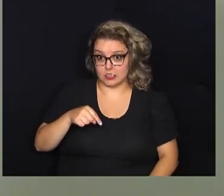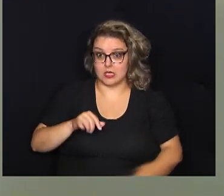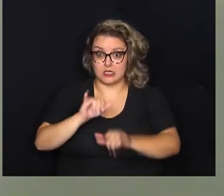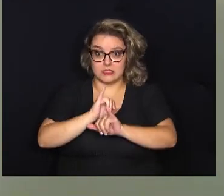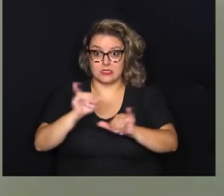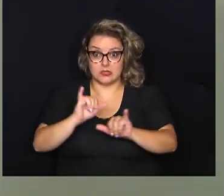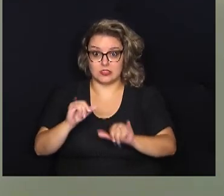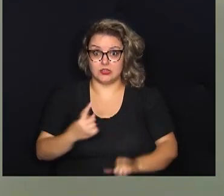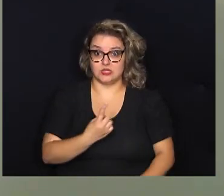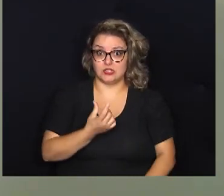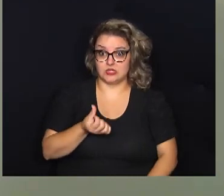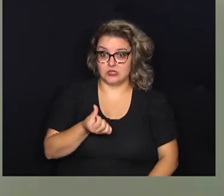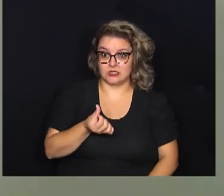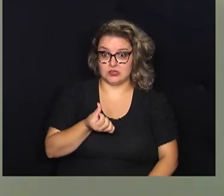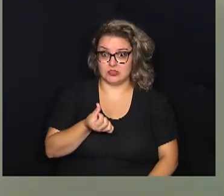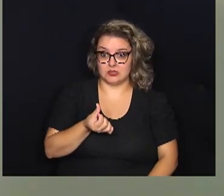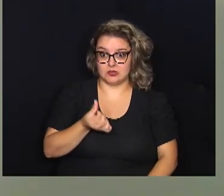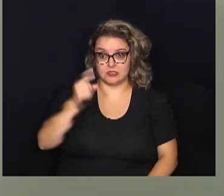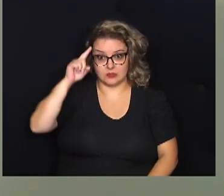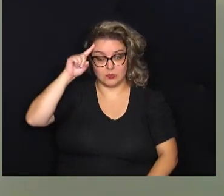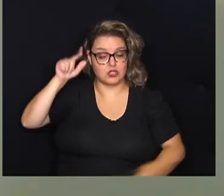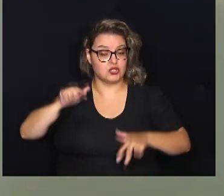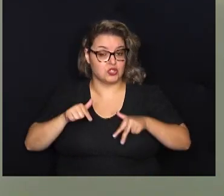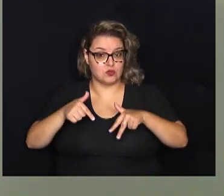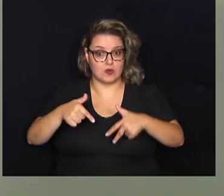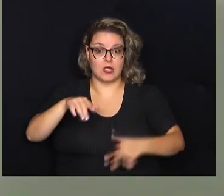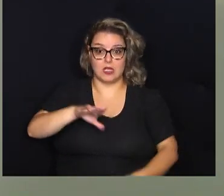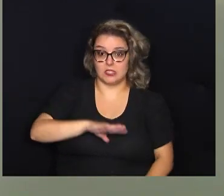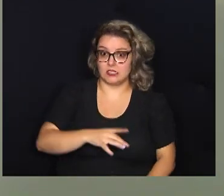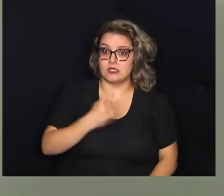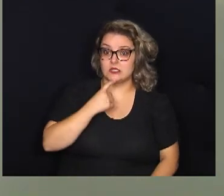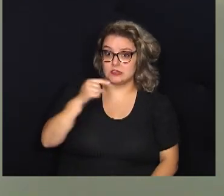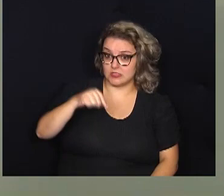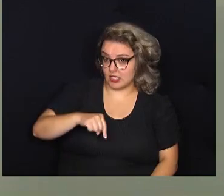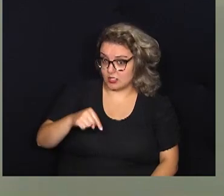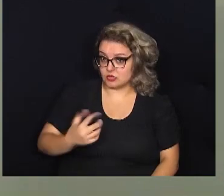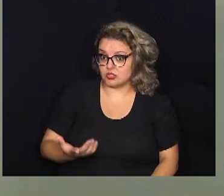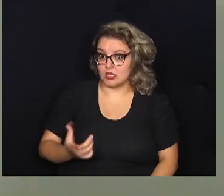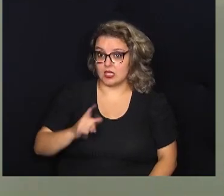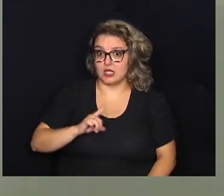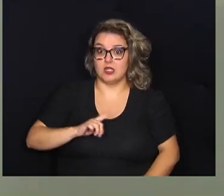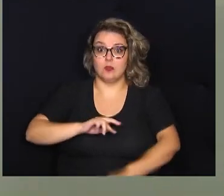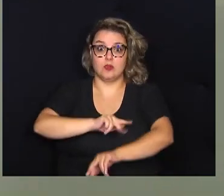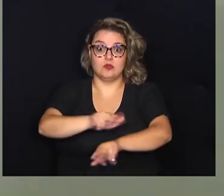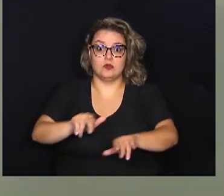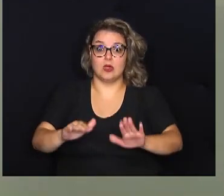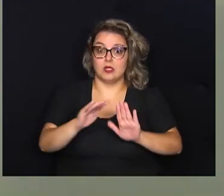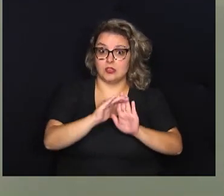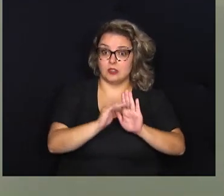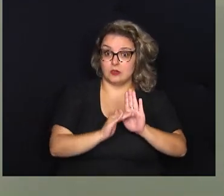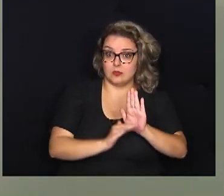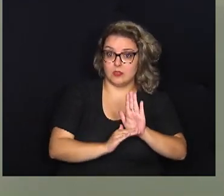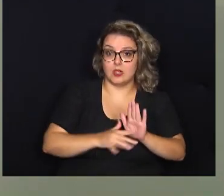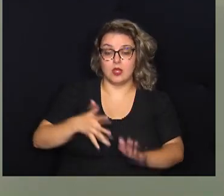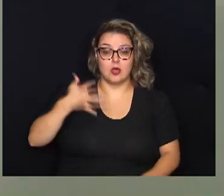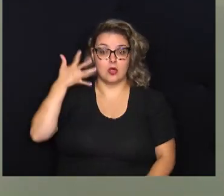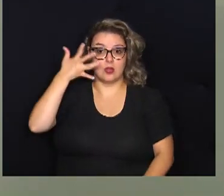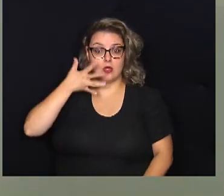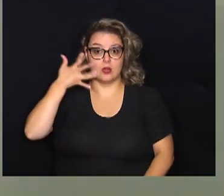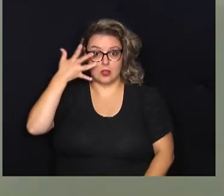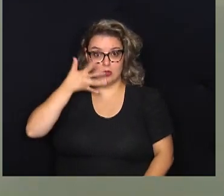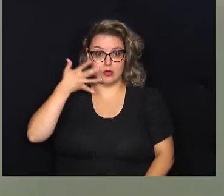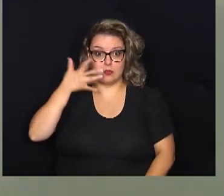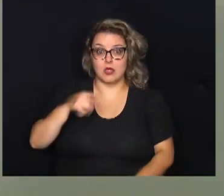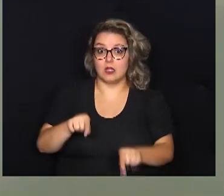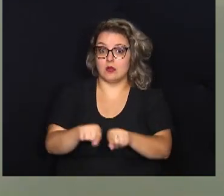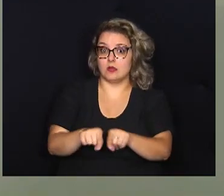de 16 dias de ativismo aqui na cidade de Campinas, temos várias programações e palestras.